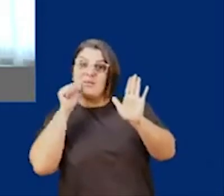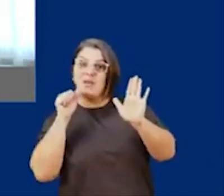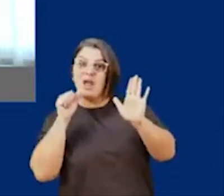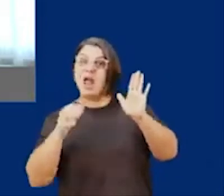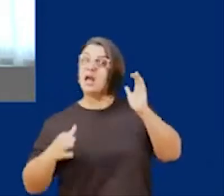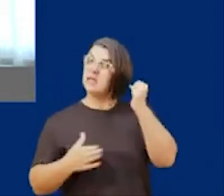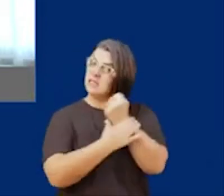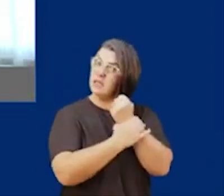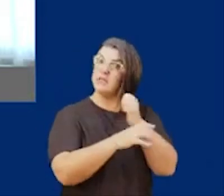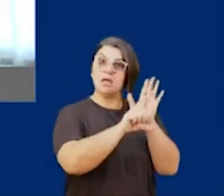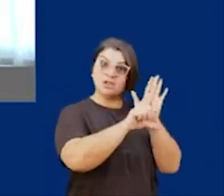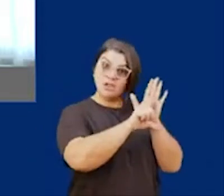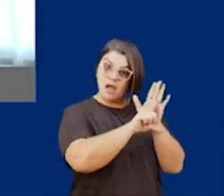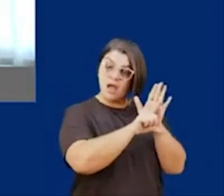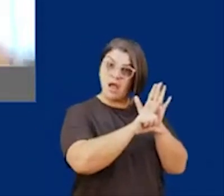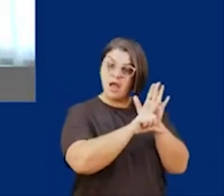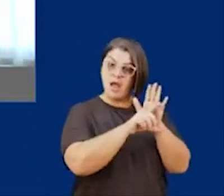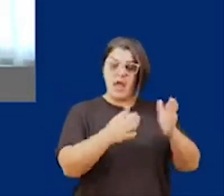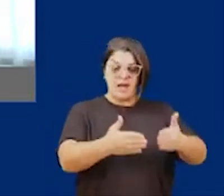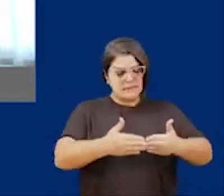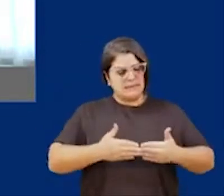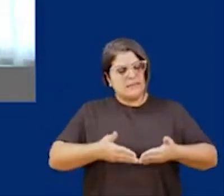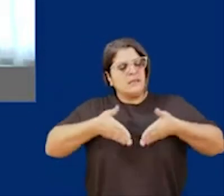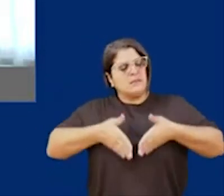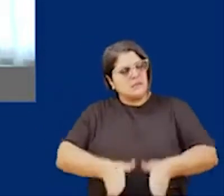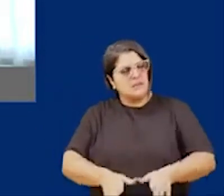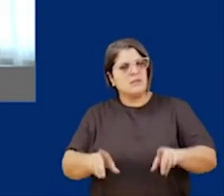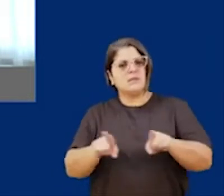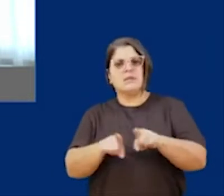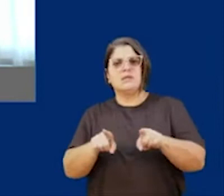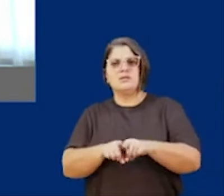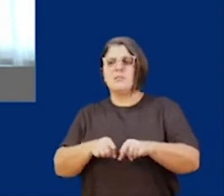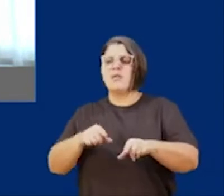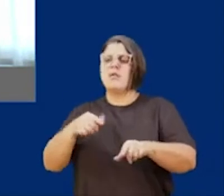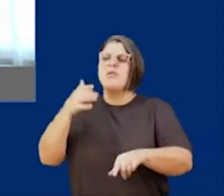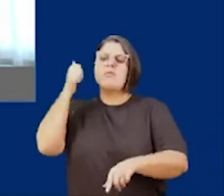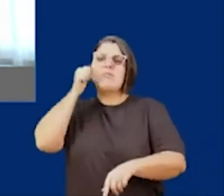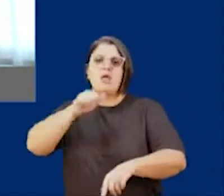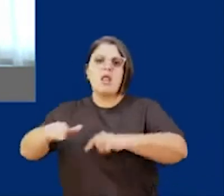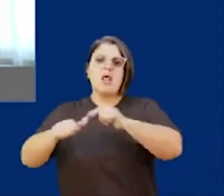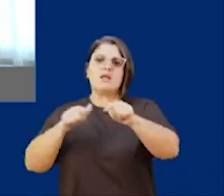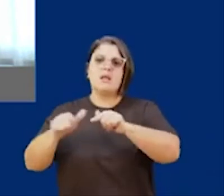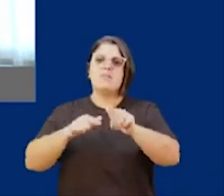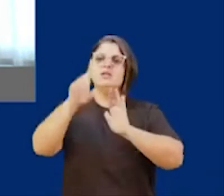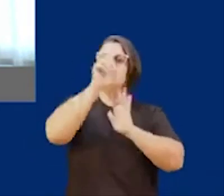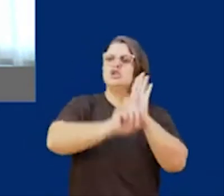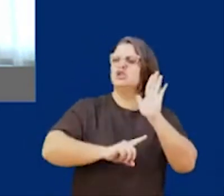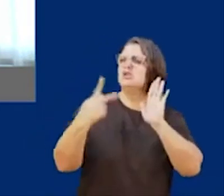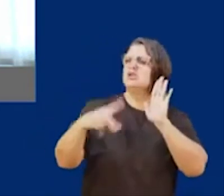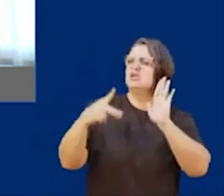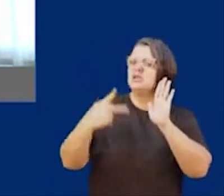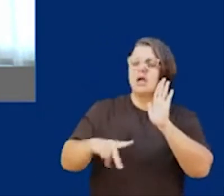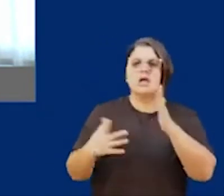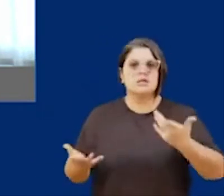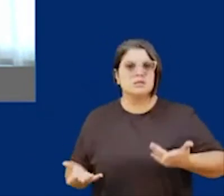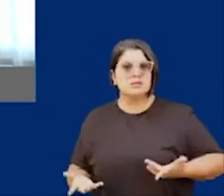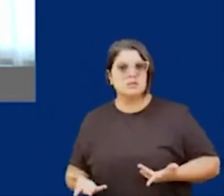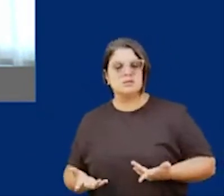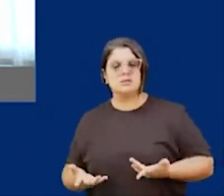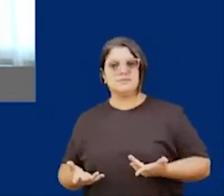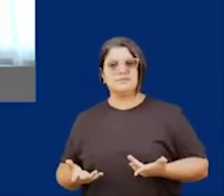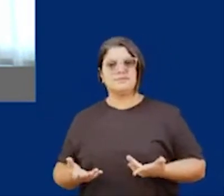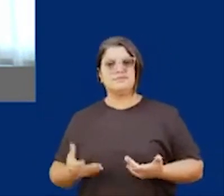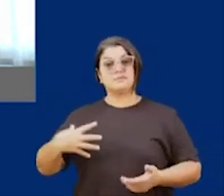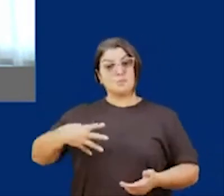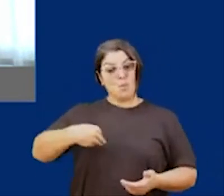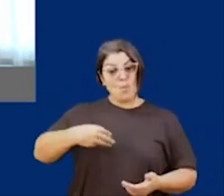em relação não só à licença maternidade, várias outras, mulher trabalhadora, o que ela tem direito em relação à amamentação. Vale a pena esse capítulo